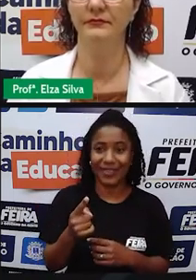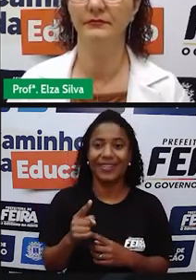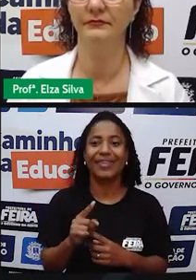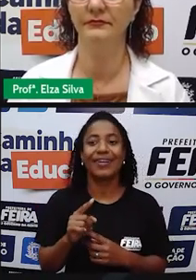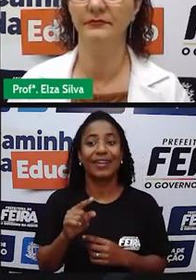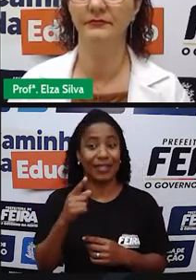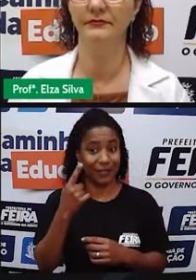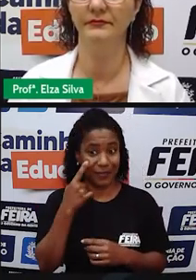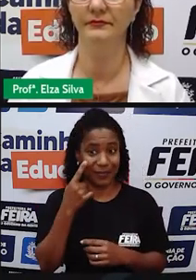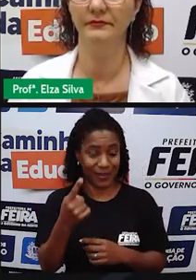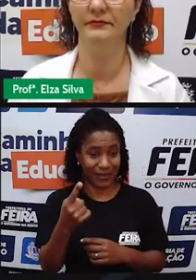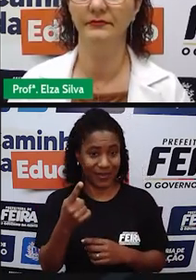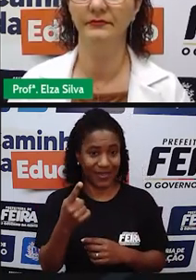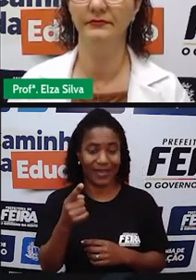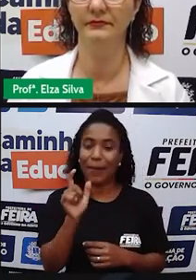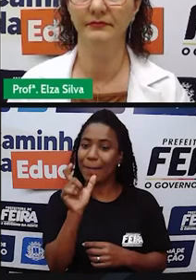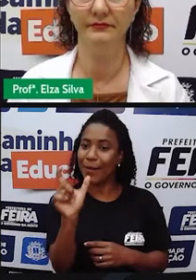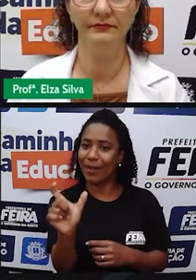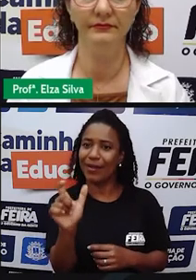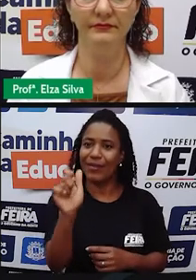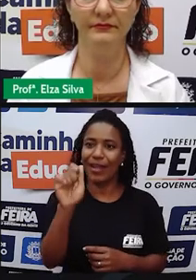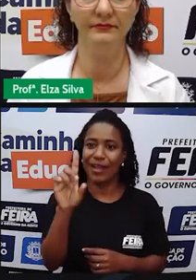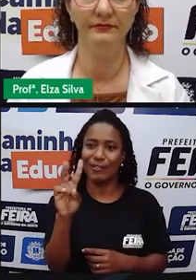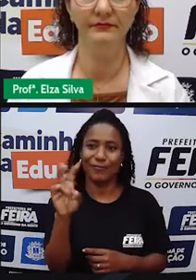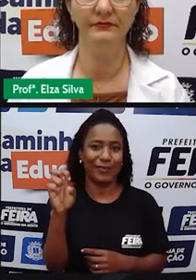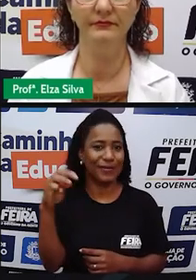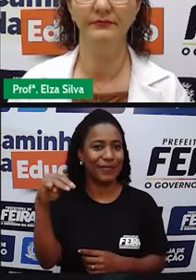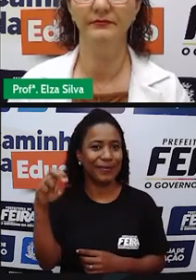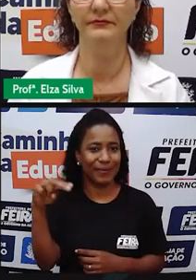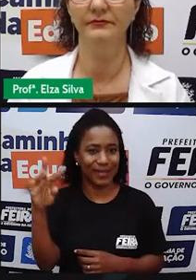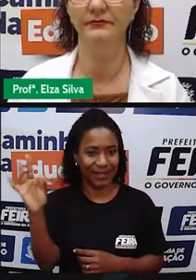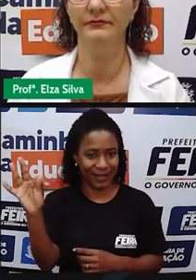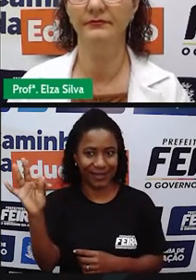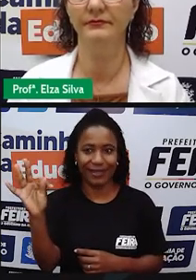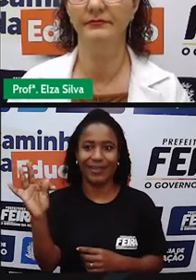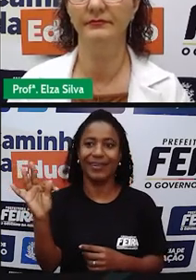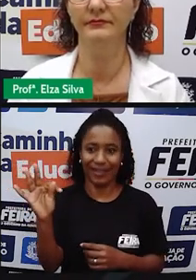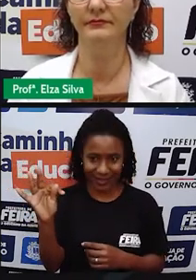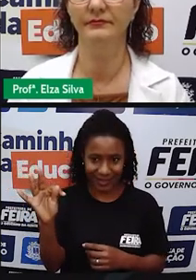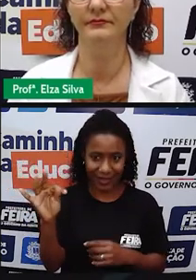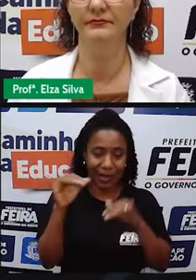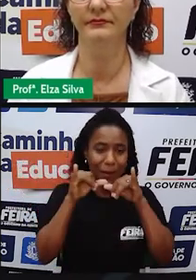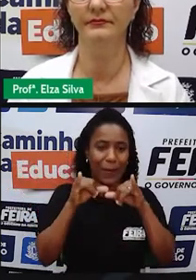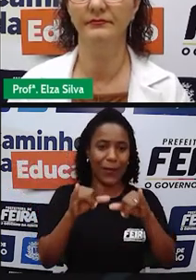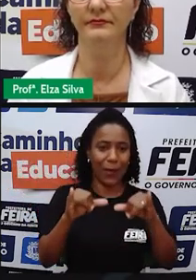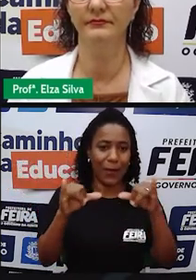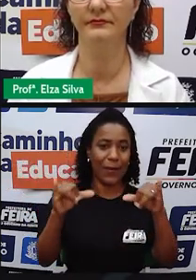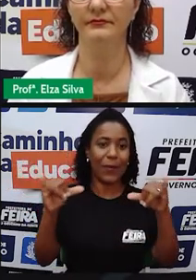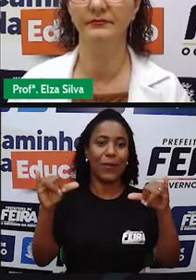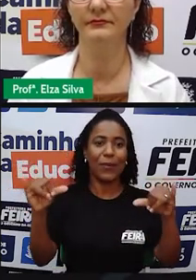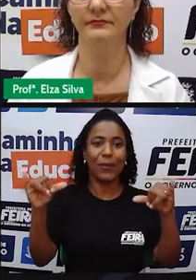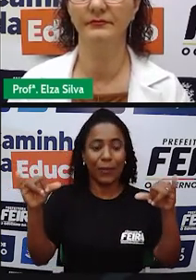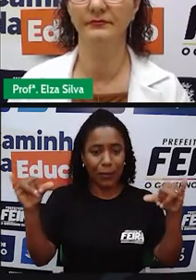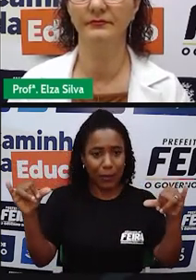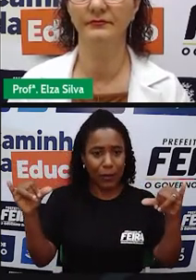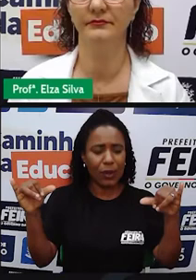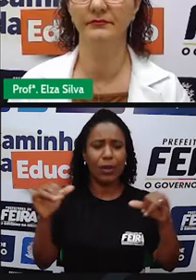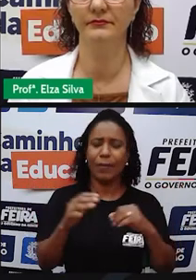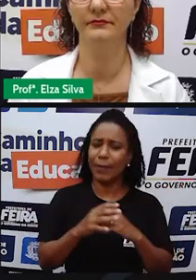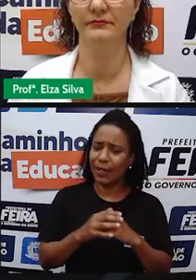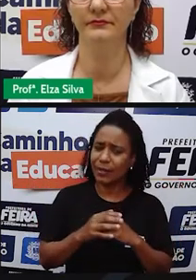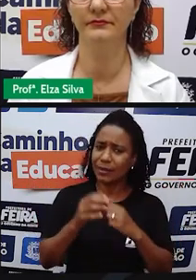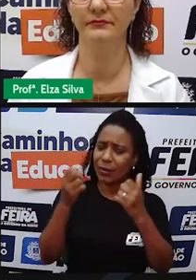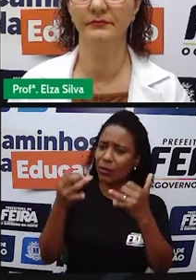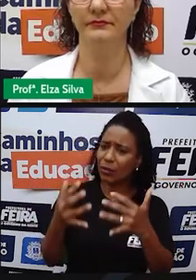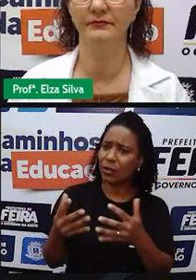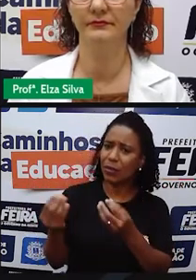propaganda. E aí, a gente tem uma perguntinha aí que está relacionada com a ideia de recursos persuasivos. O